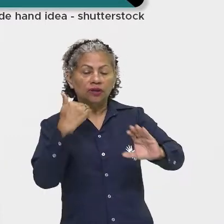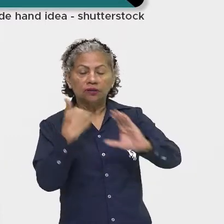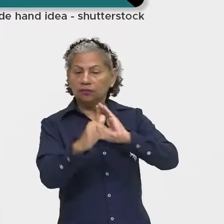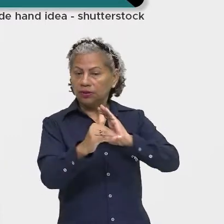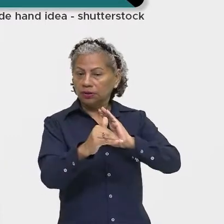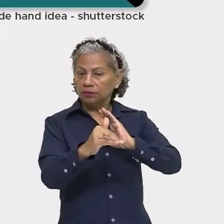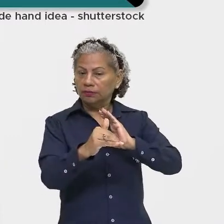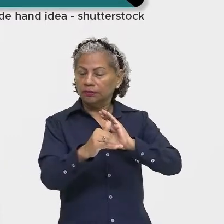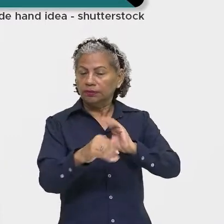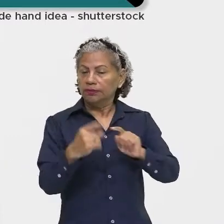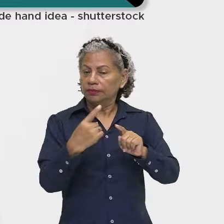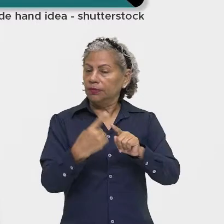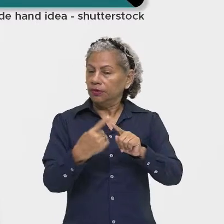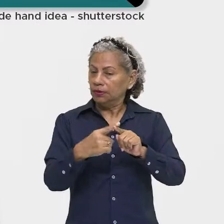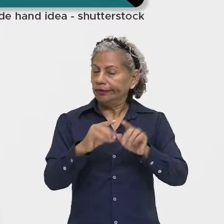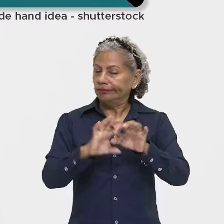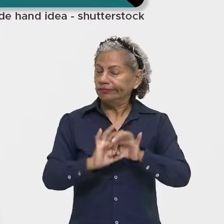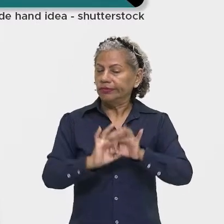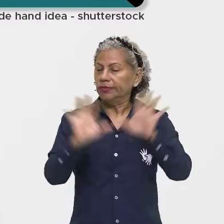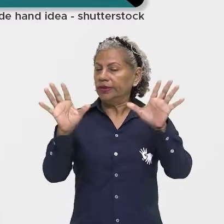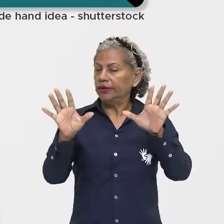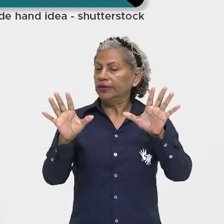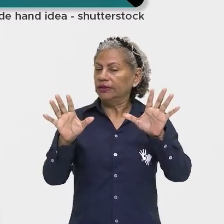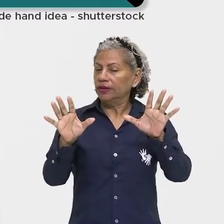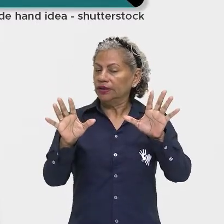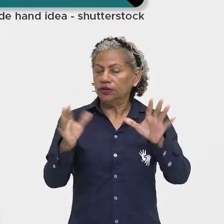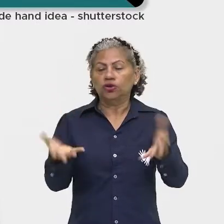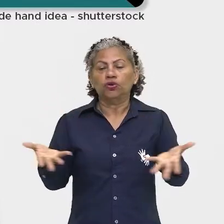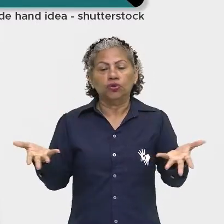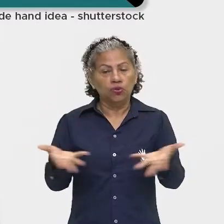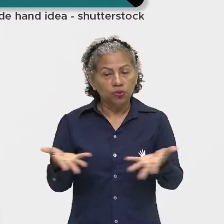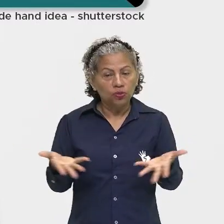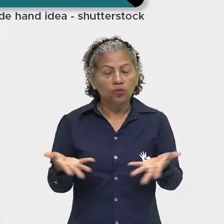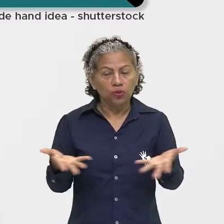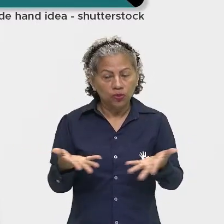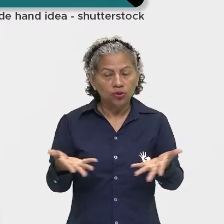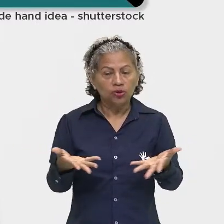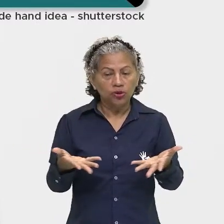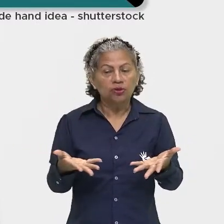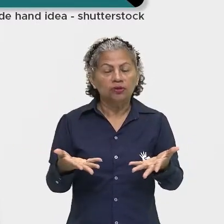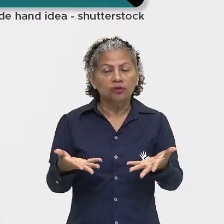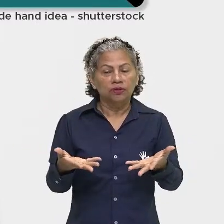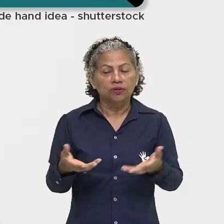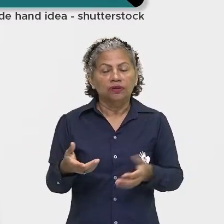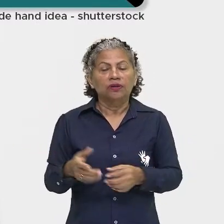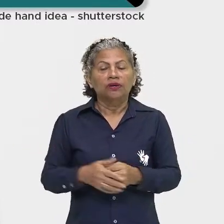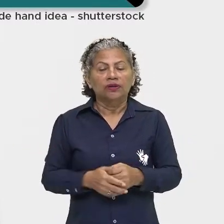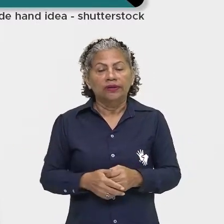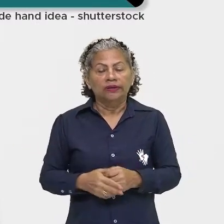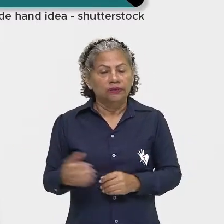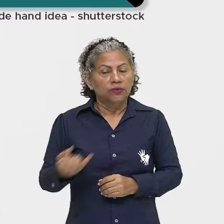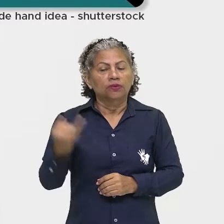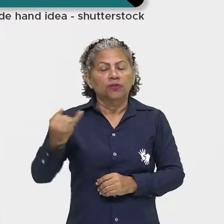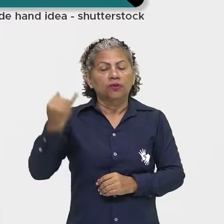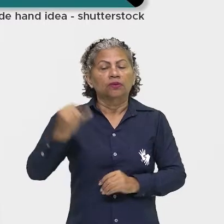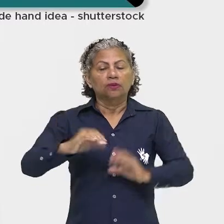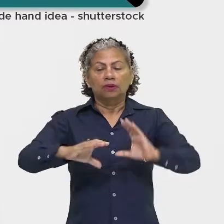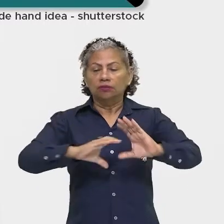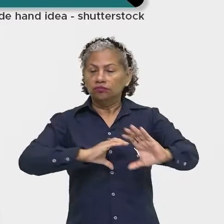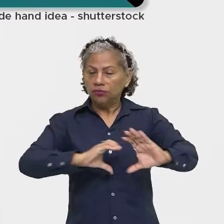por conta da liberdade de expressão que hoje é tão difundida nos meios de comunicação, tá?